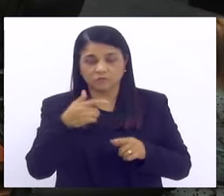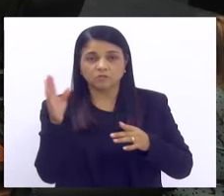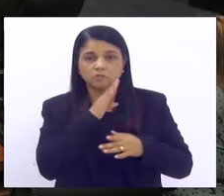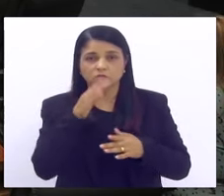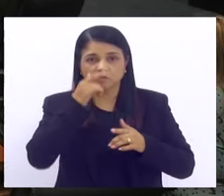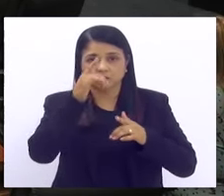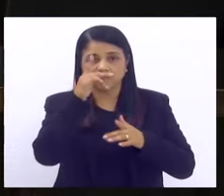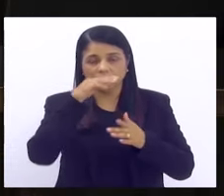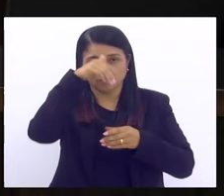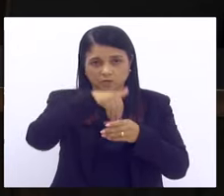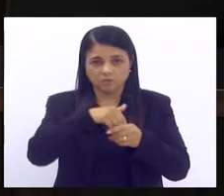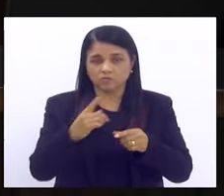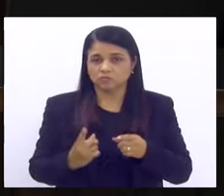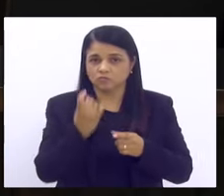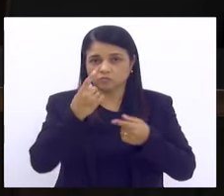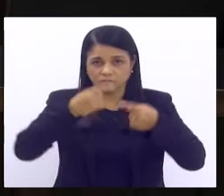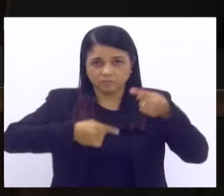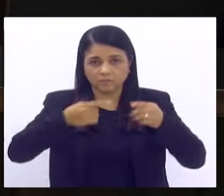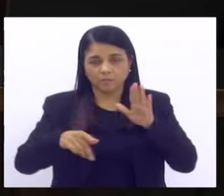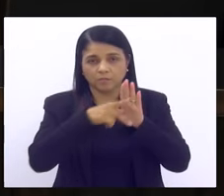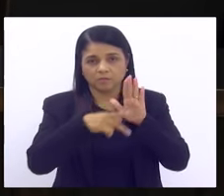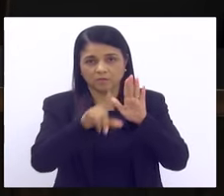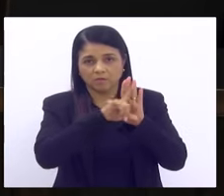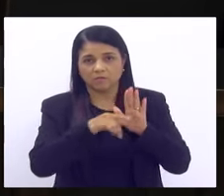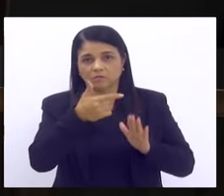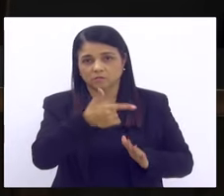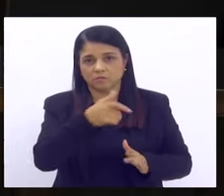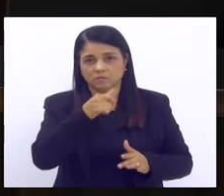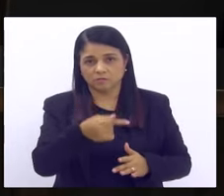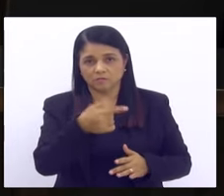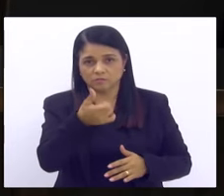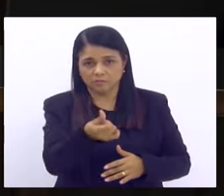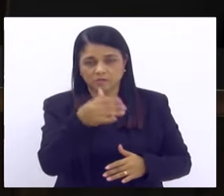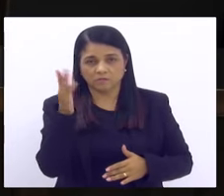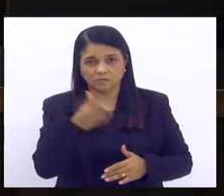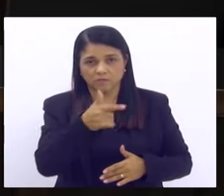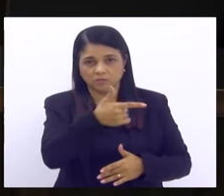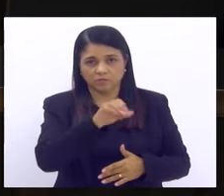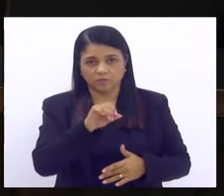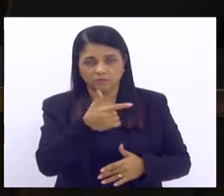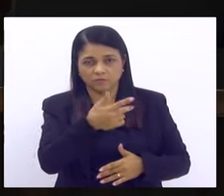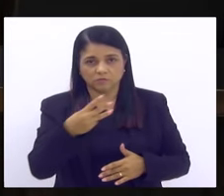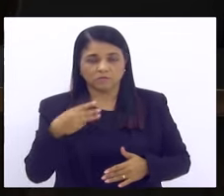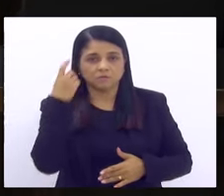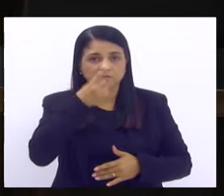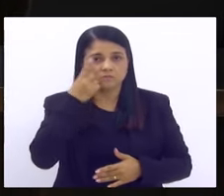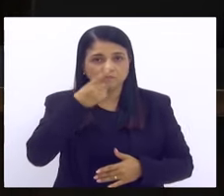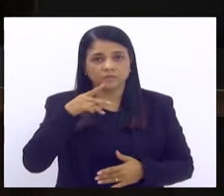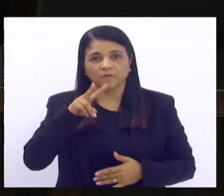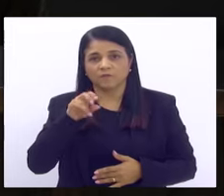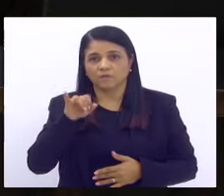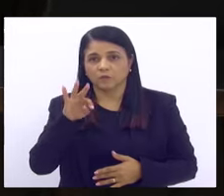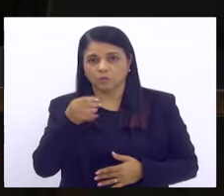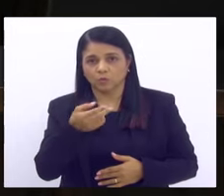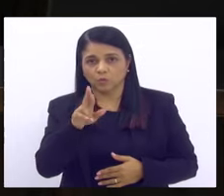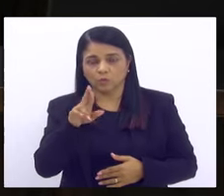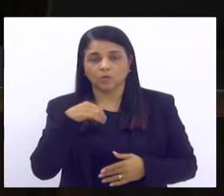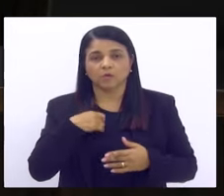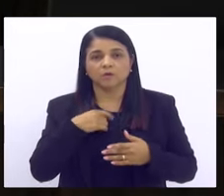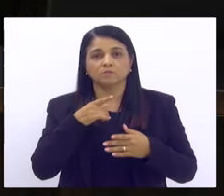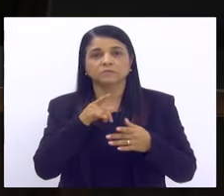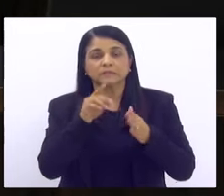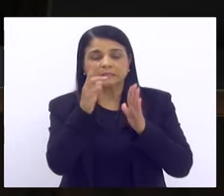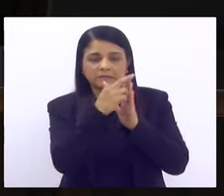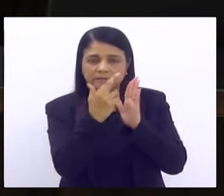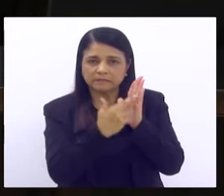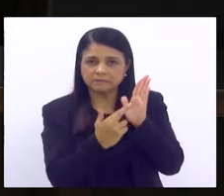e discussão única. Projeto de lei número 276 de 2023, de autoria do deputado Vitor Júnior, que institui